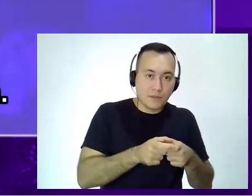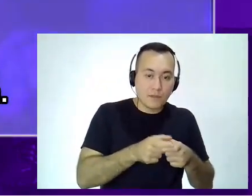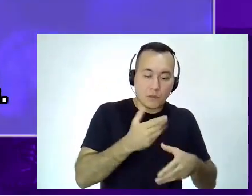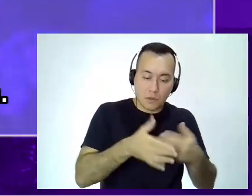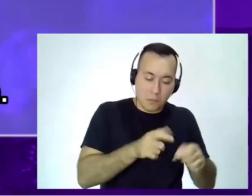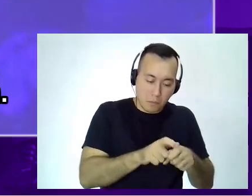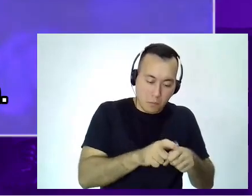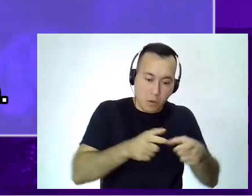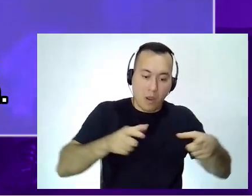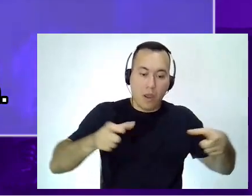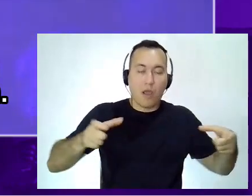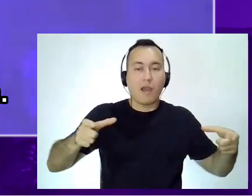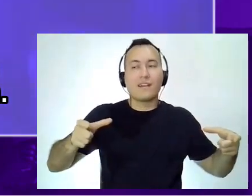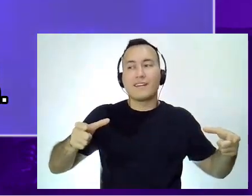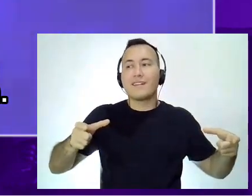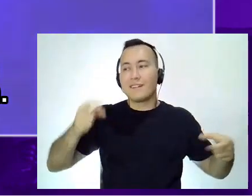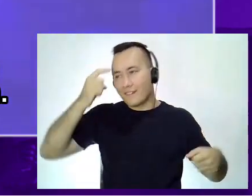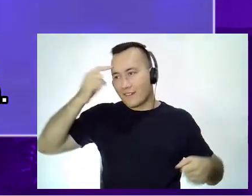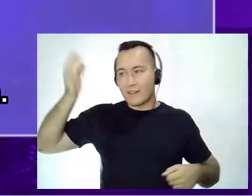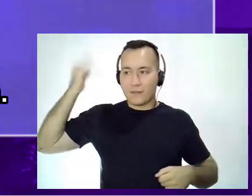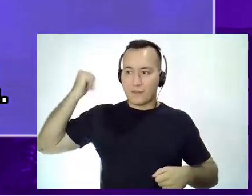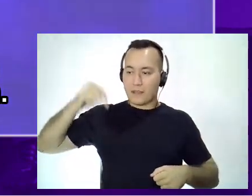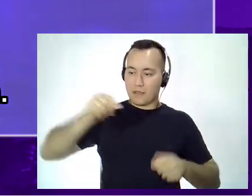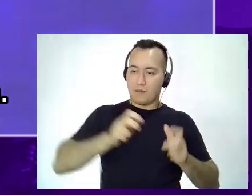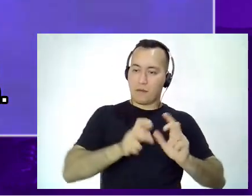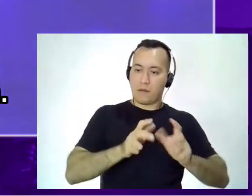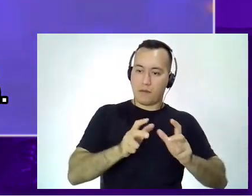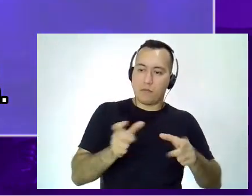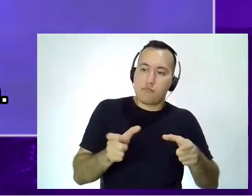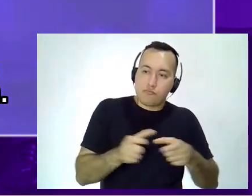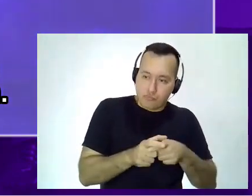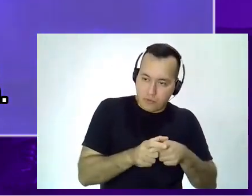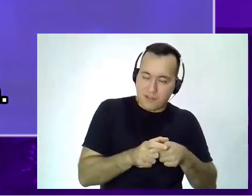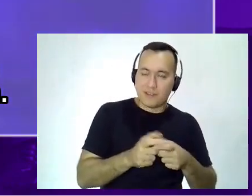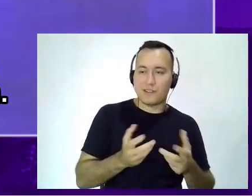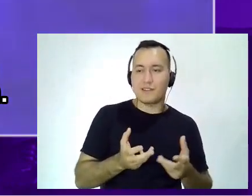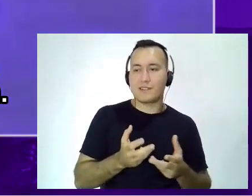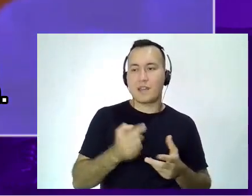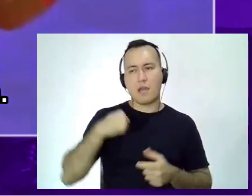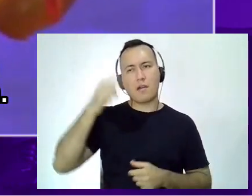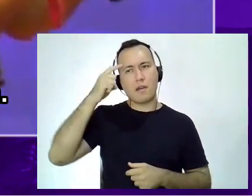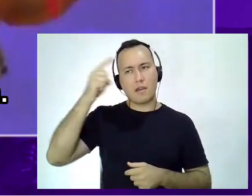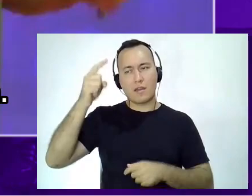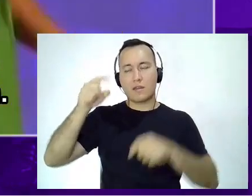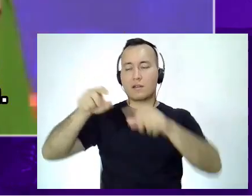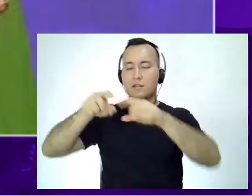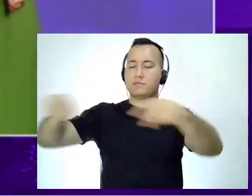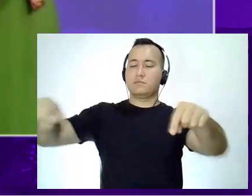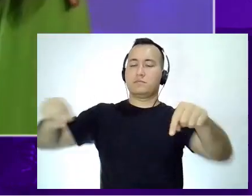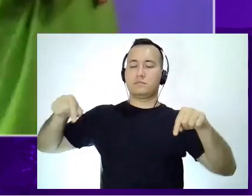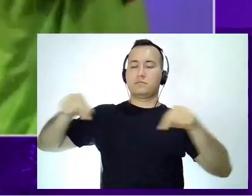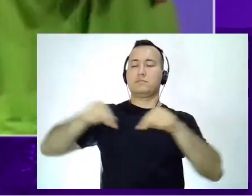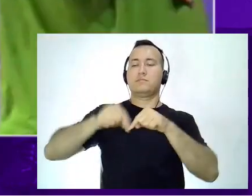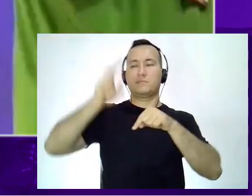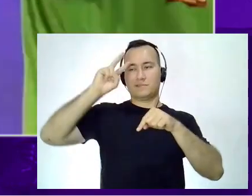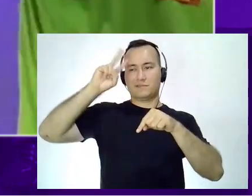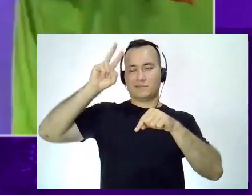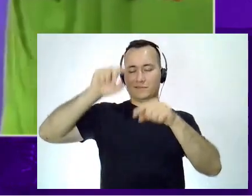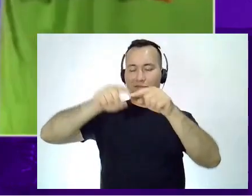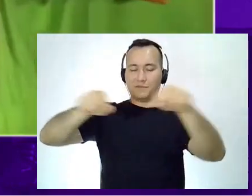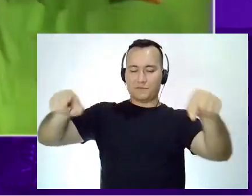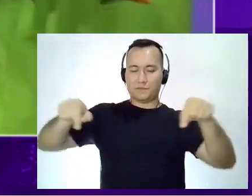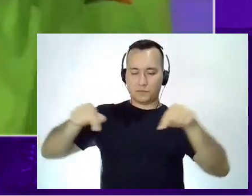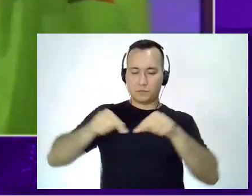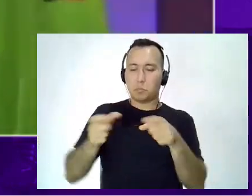conheci eles, foi lá, tinha uma aula, né? Tipo assim, era uma salinha pequenininha. Então, esse